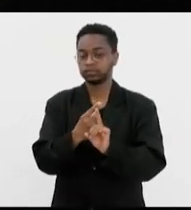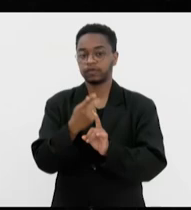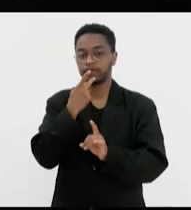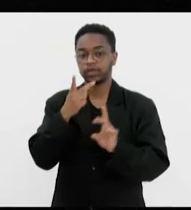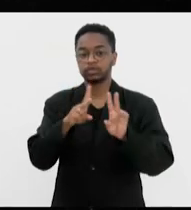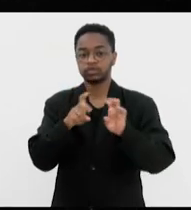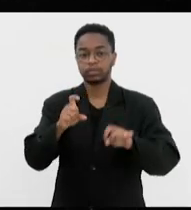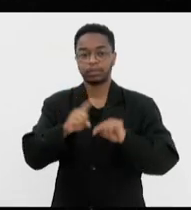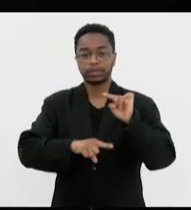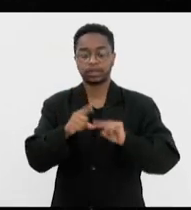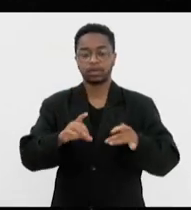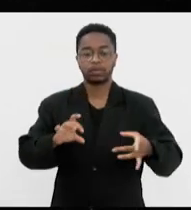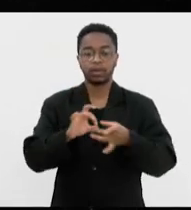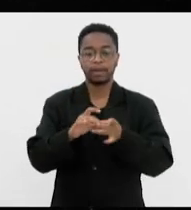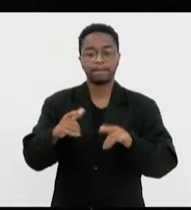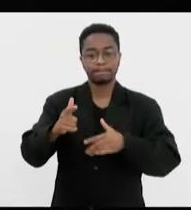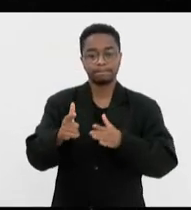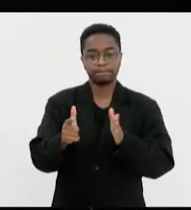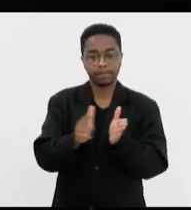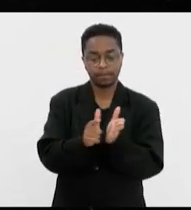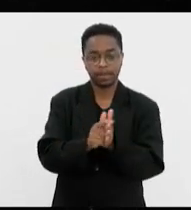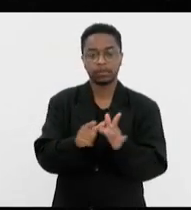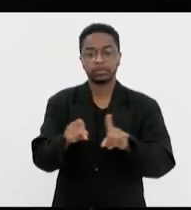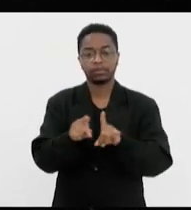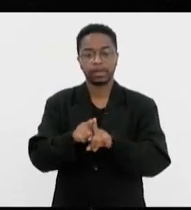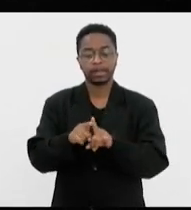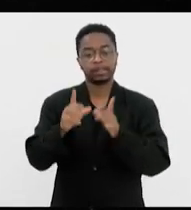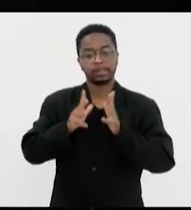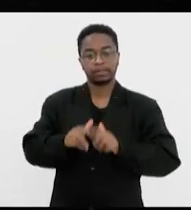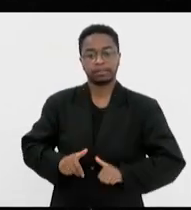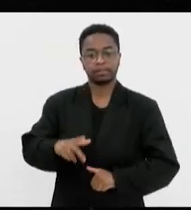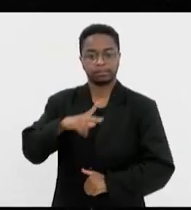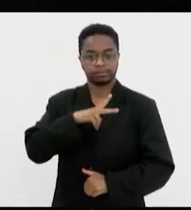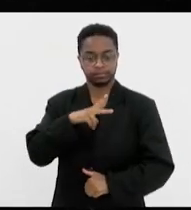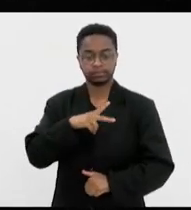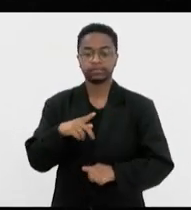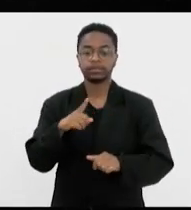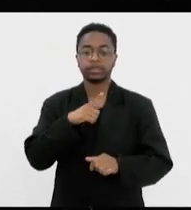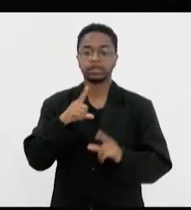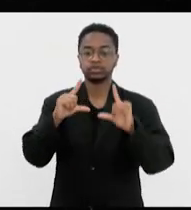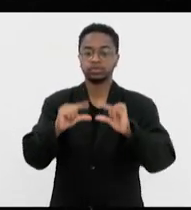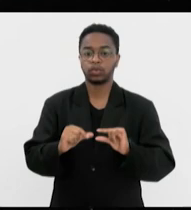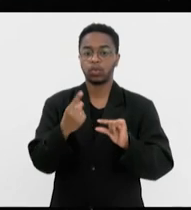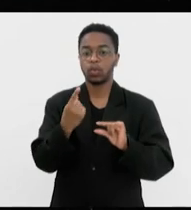de papel e higiene pessoal, vai ter uma redução de